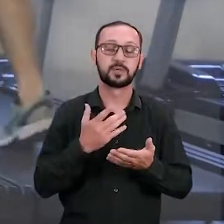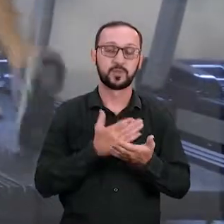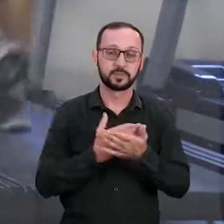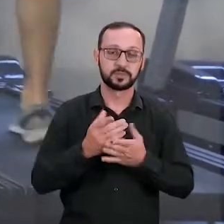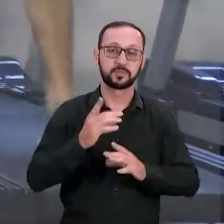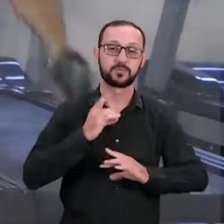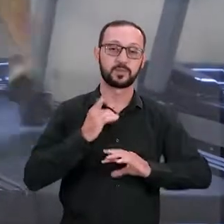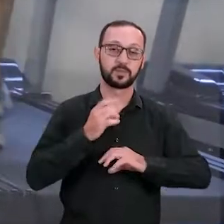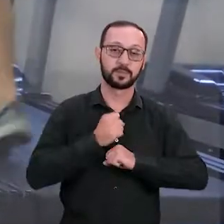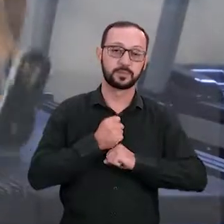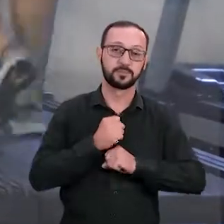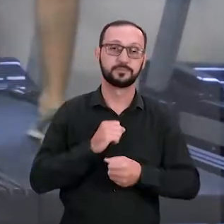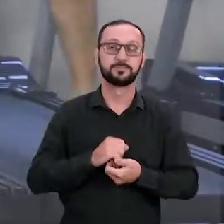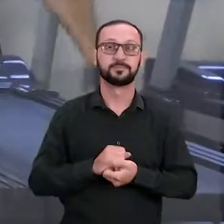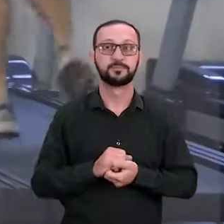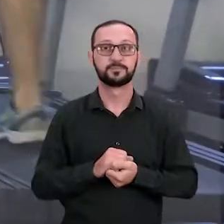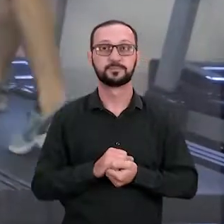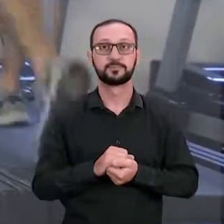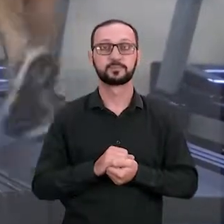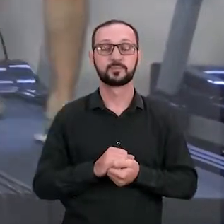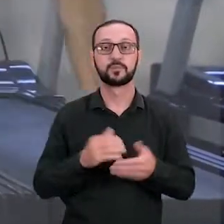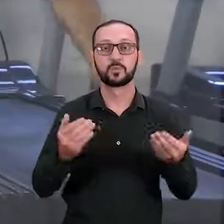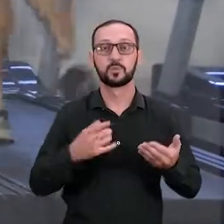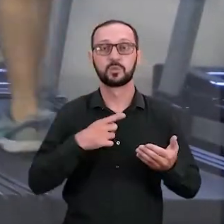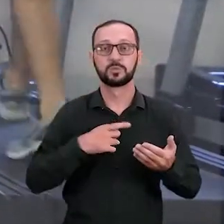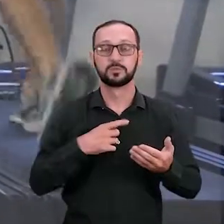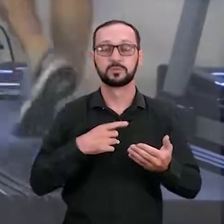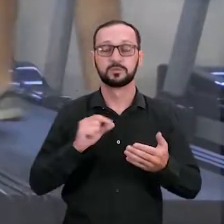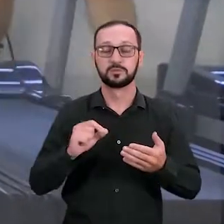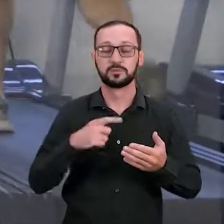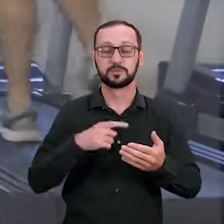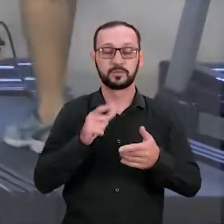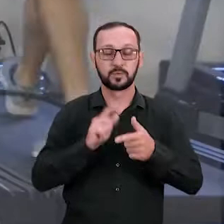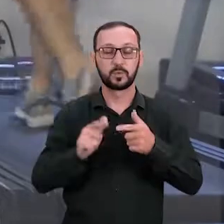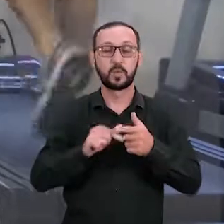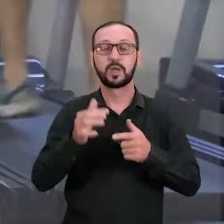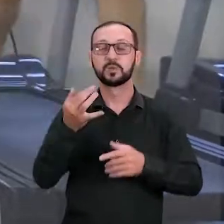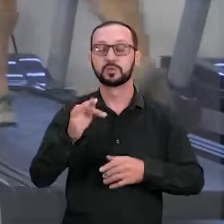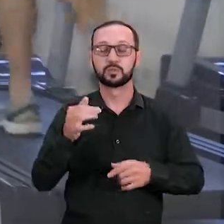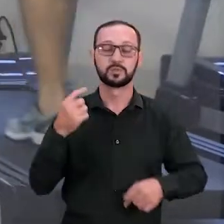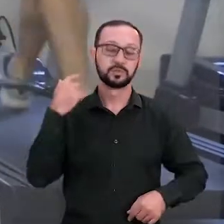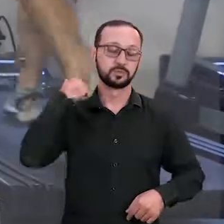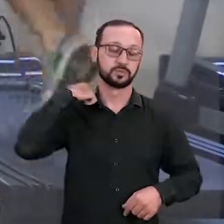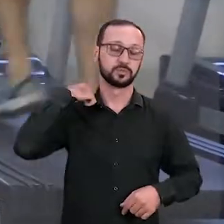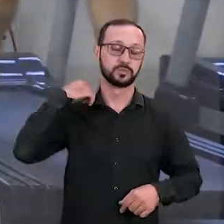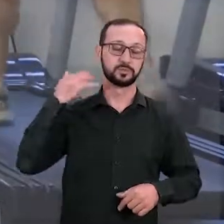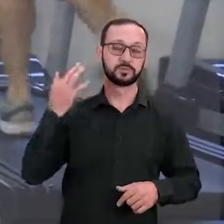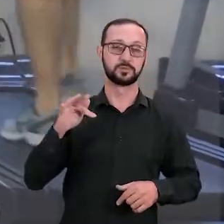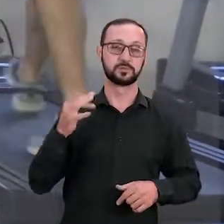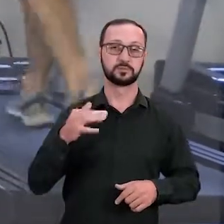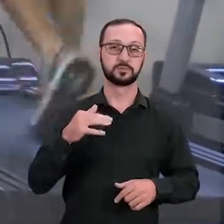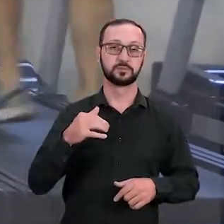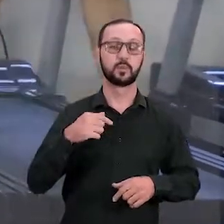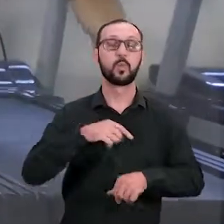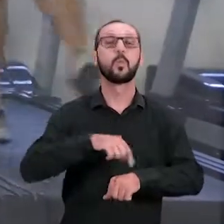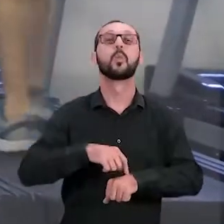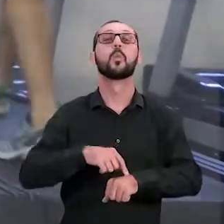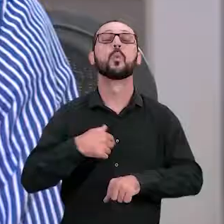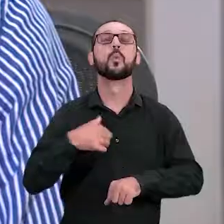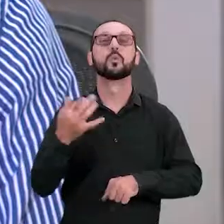quadro depressivo secundário. Hoje mesmo atendi um paciente com uma patologia de coluna, com dor 24 horas por